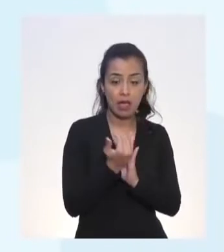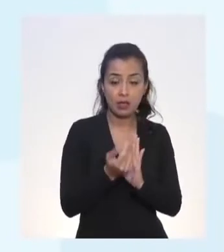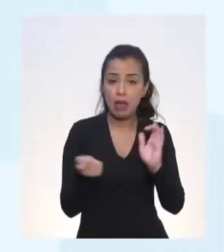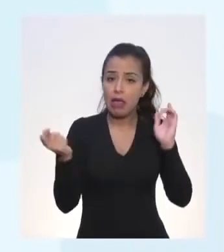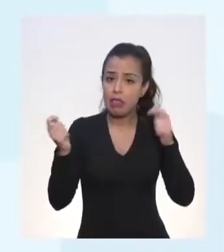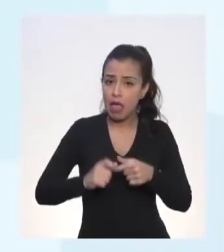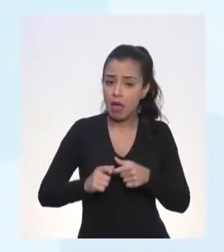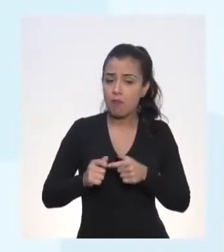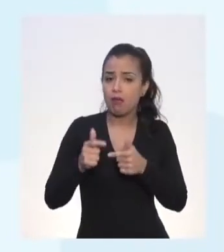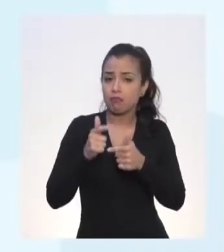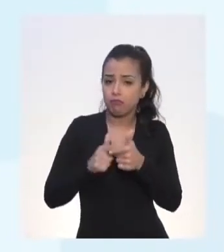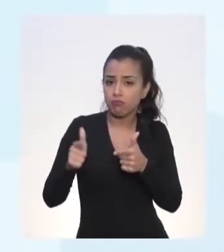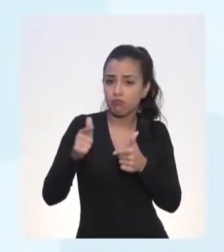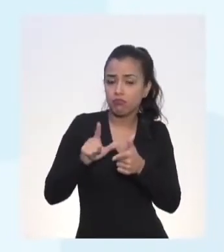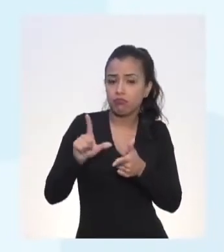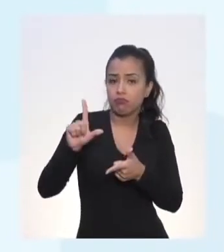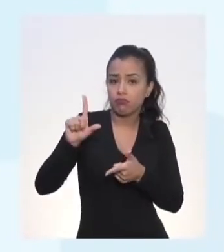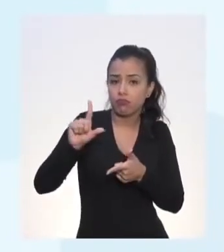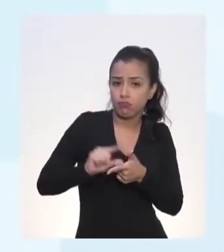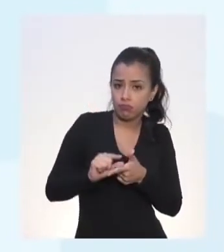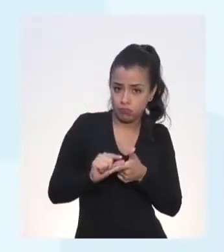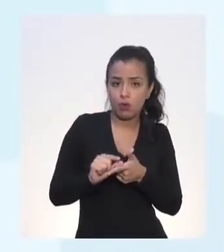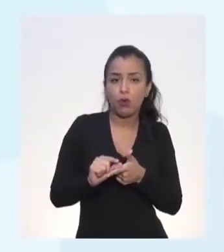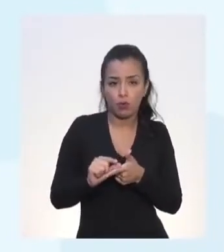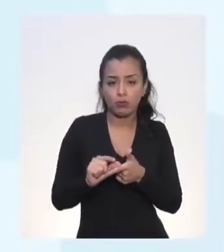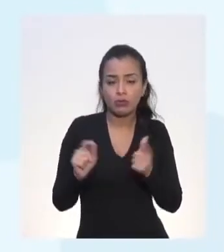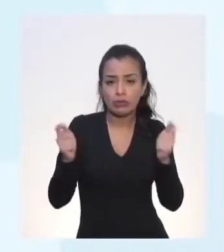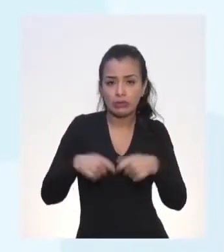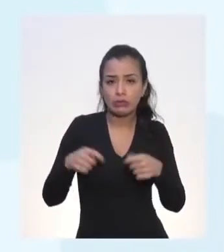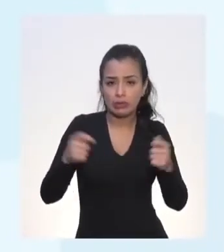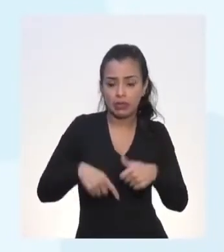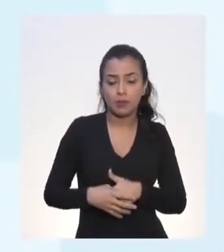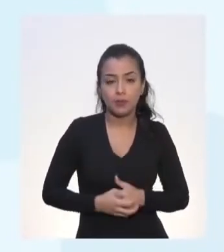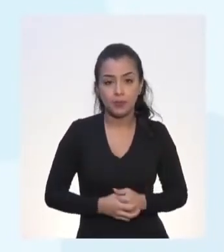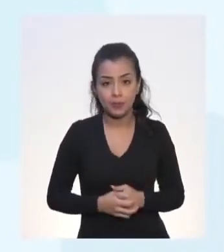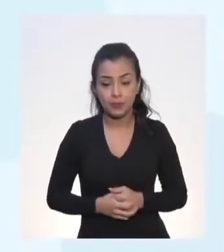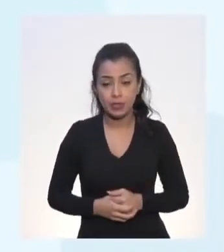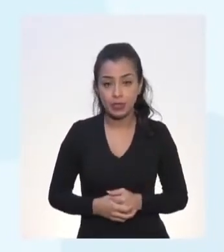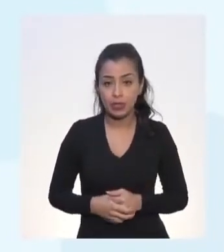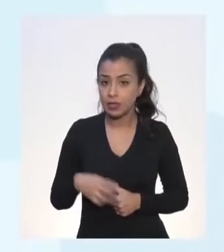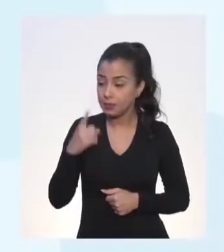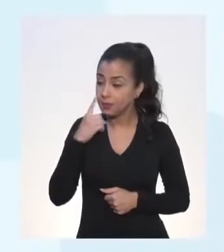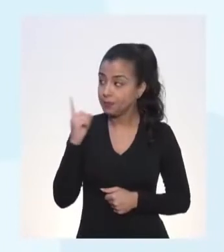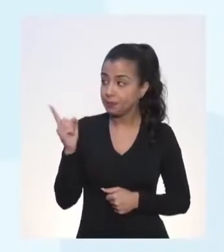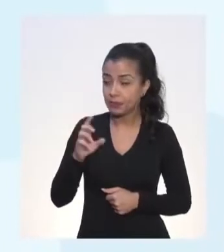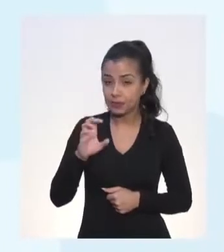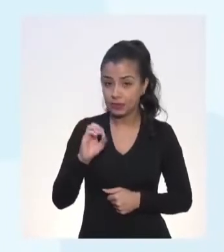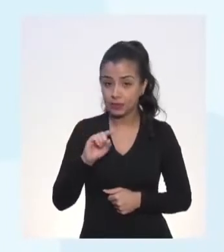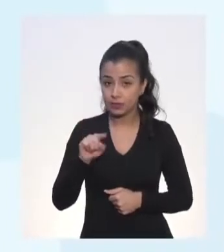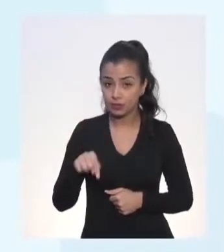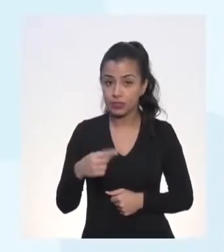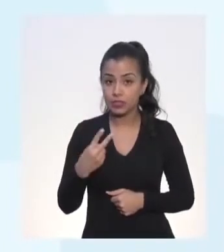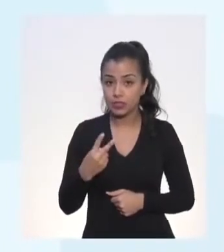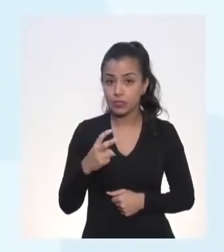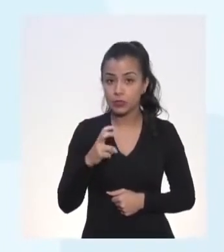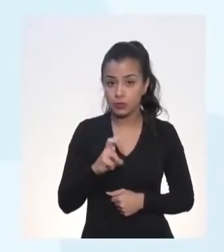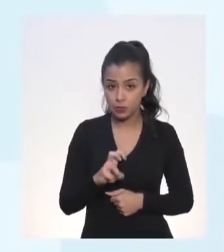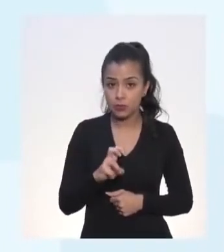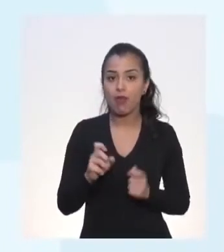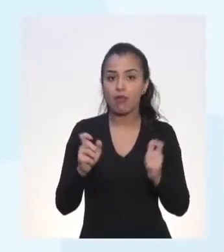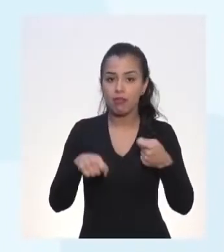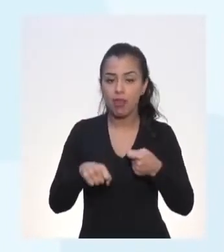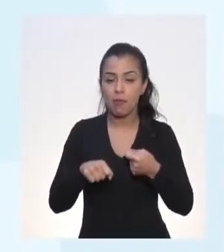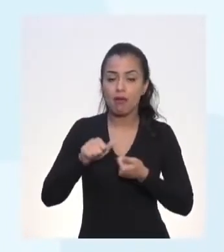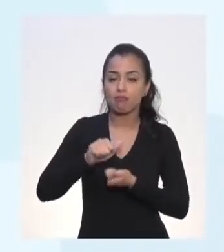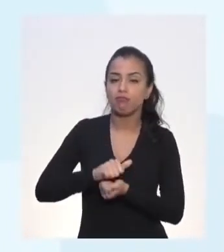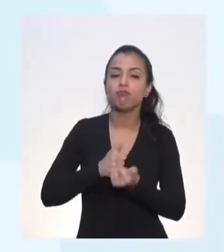aos poucos, sem problema. Esse 25 centésimos se converteu na fração 1/4. A gente lembrou